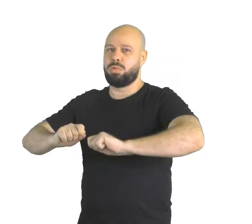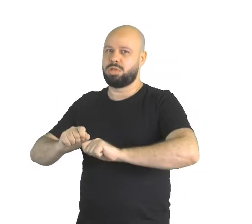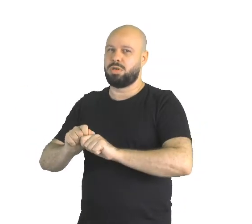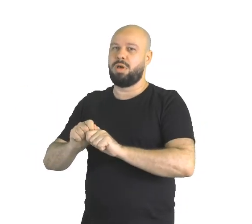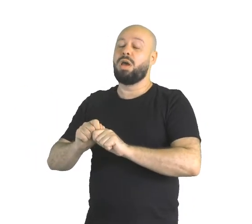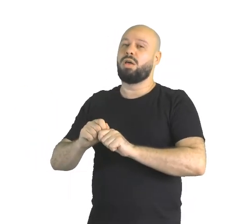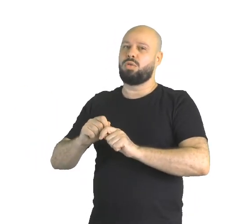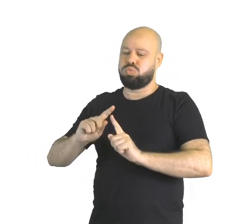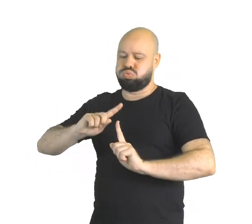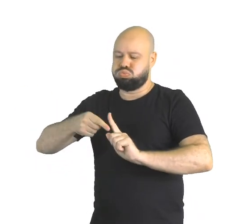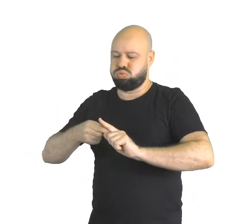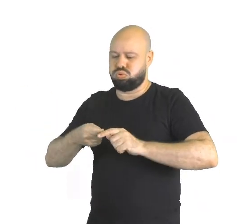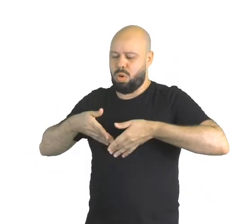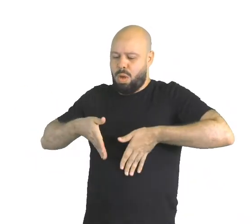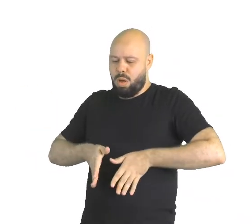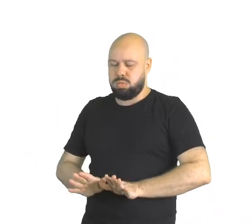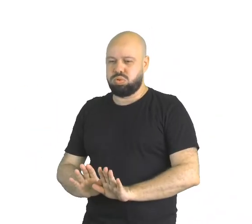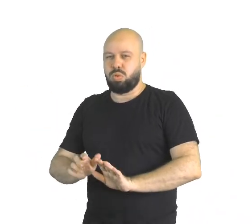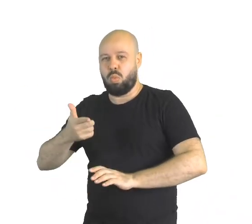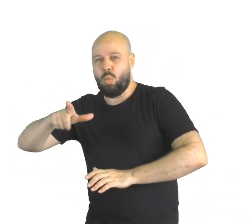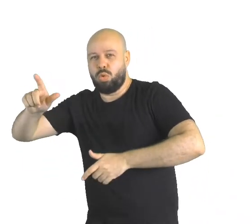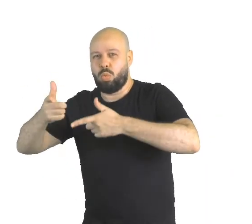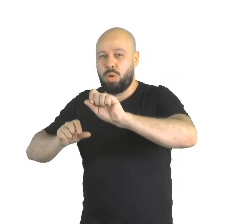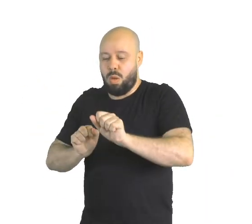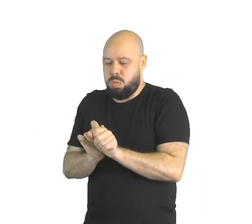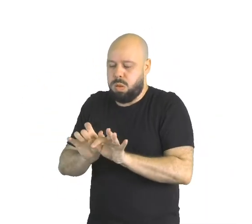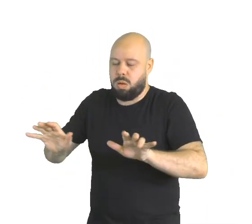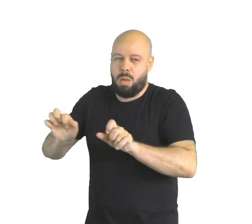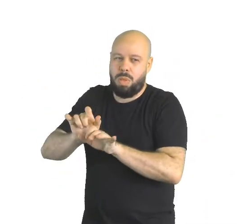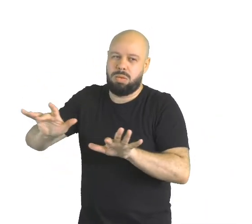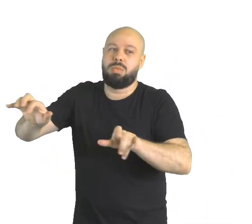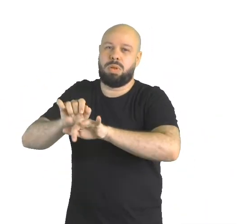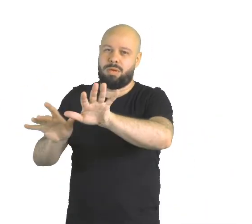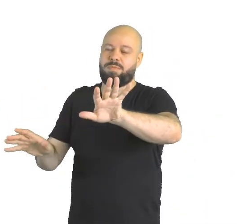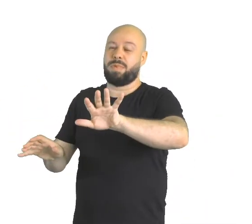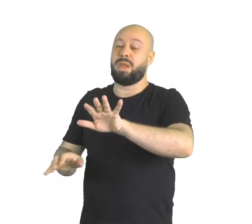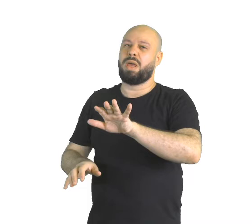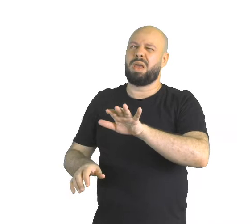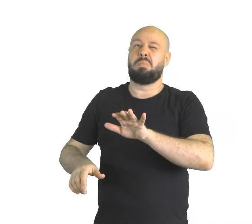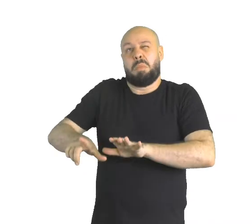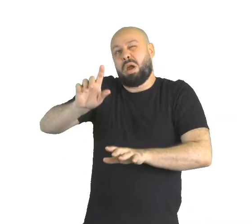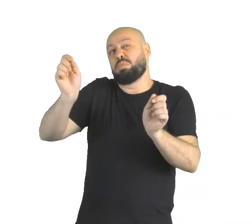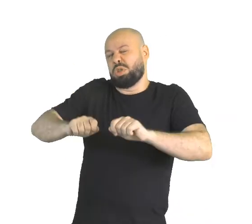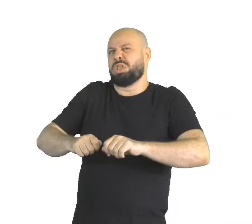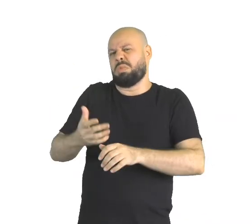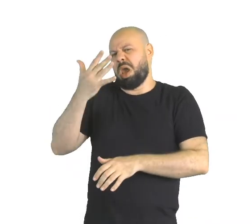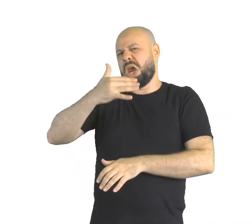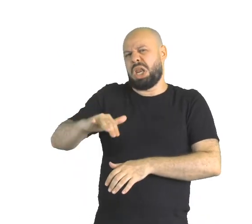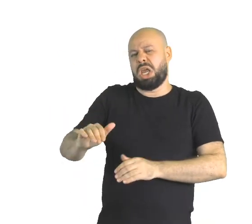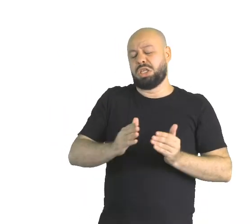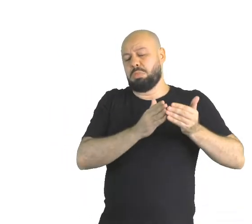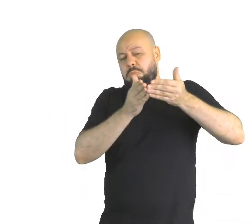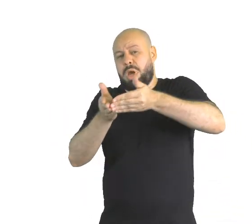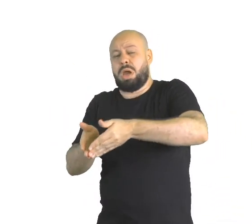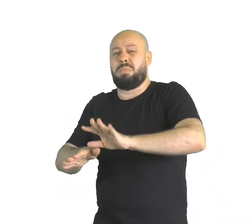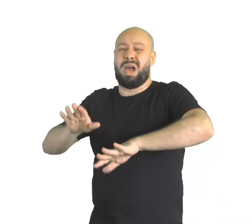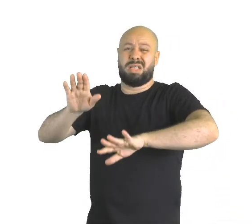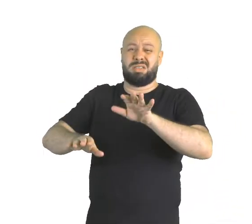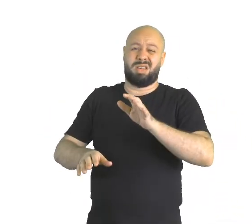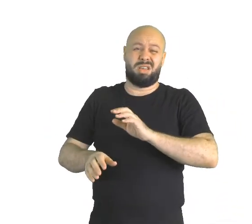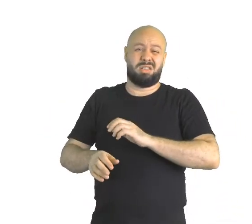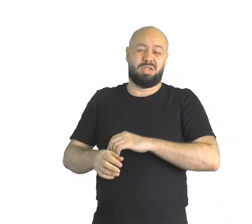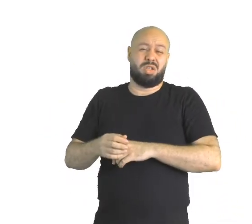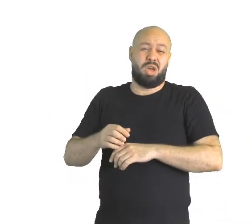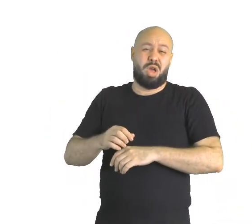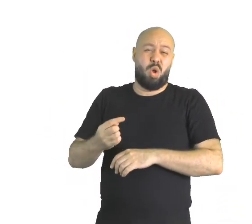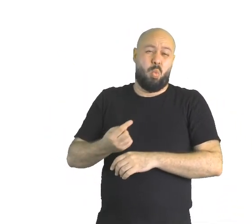colonizar, né, o Brasil. Traziam mulheres solteiras, né, muitas vezes traziam crianças, né, outras vezes traziam órfãos, muitas das vezes